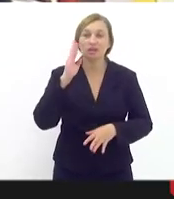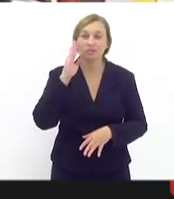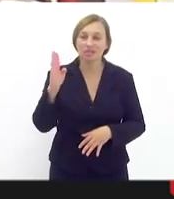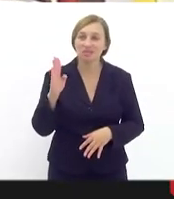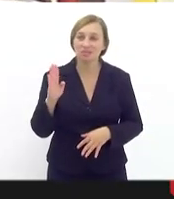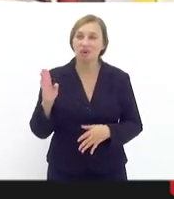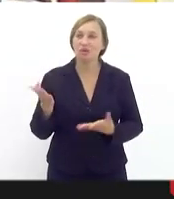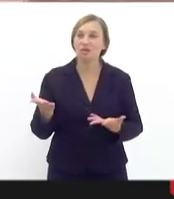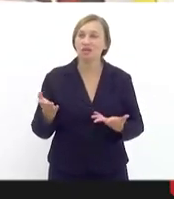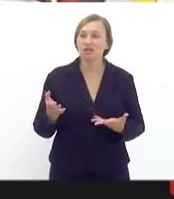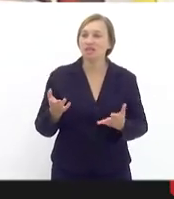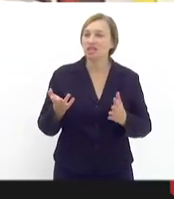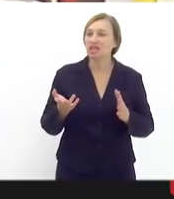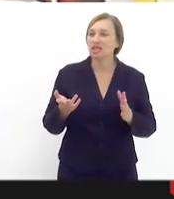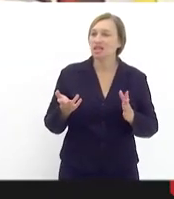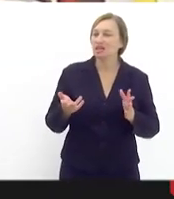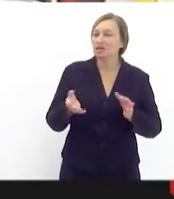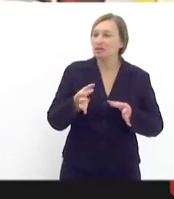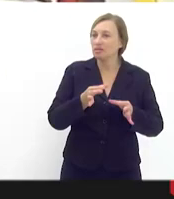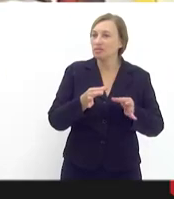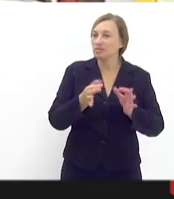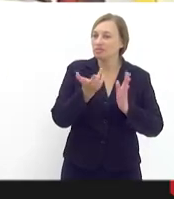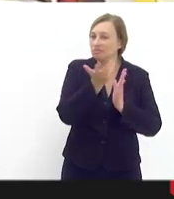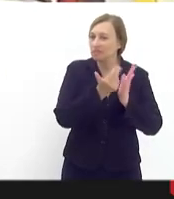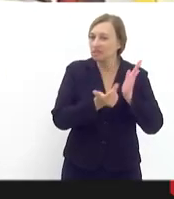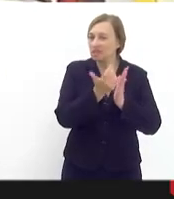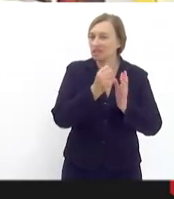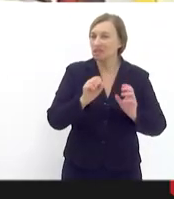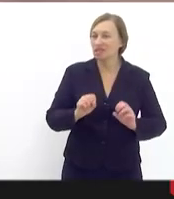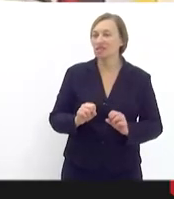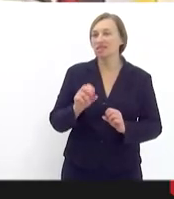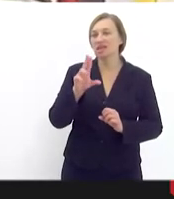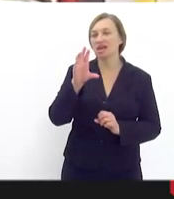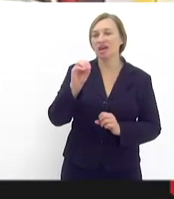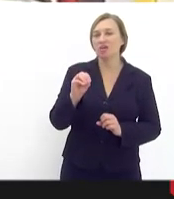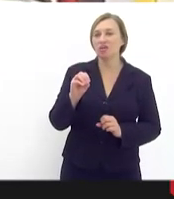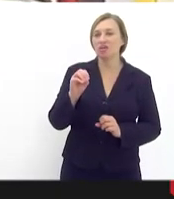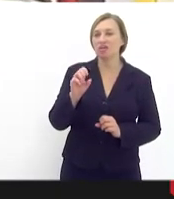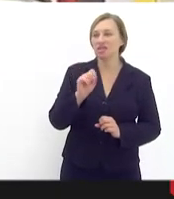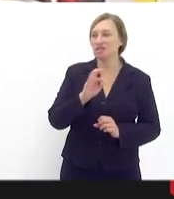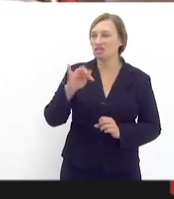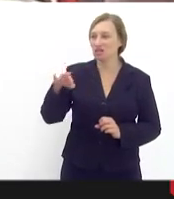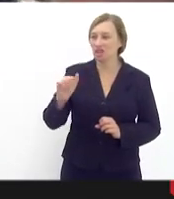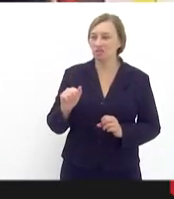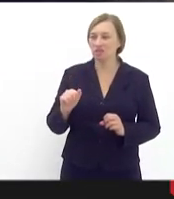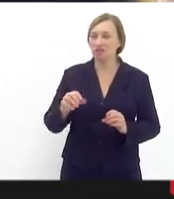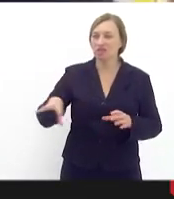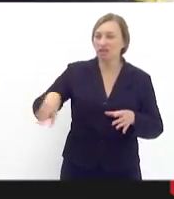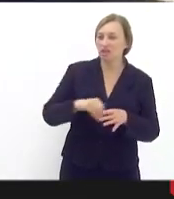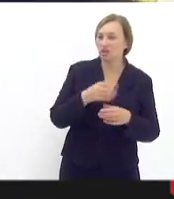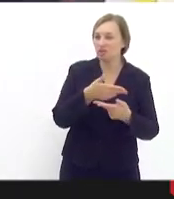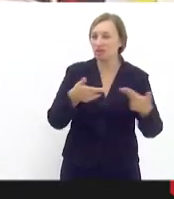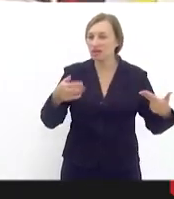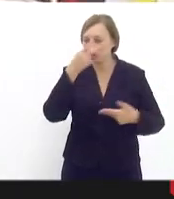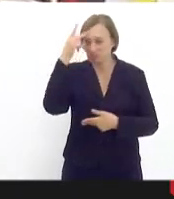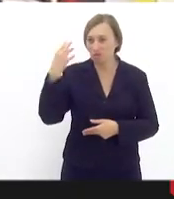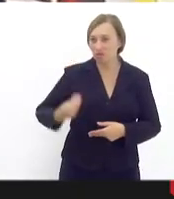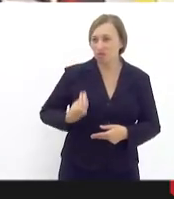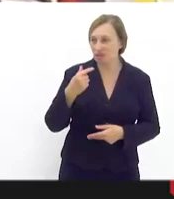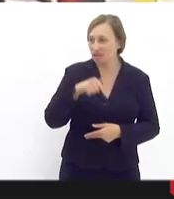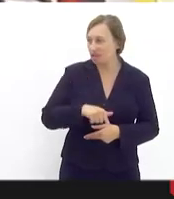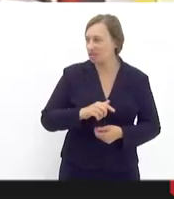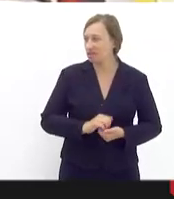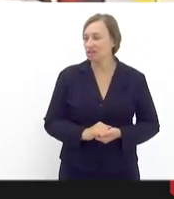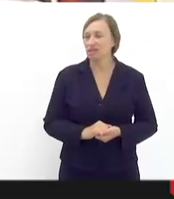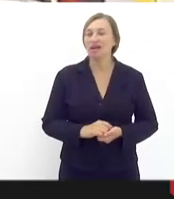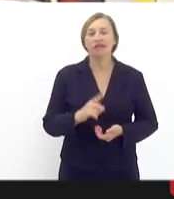fundamental desenhar esse ecossistema, né? É isso, que inclui muitas das pessoas que estão aqui, outras, e o que já está sendo feito,